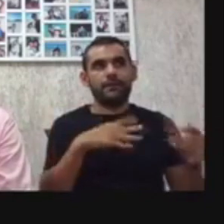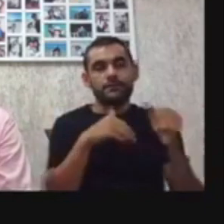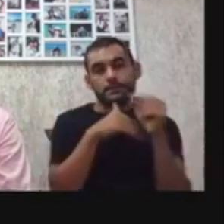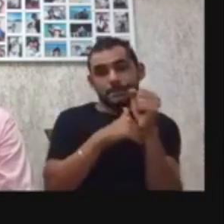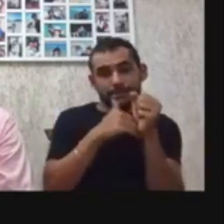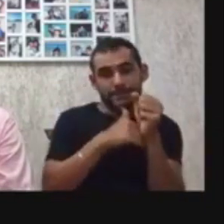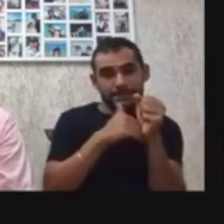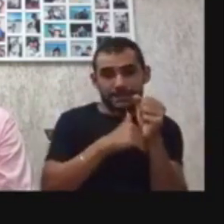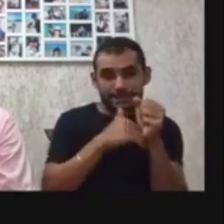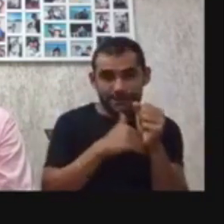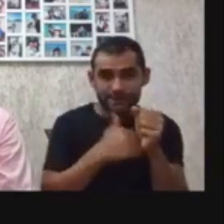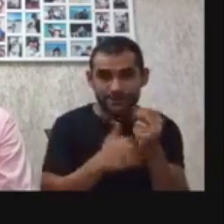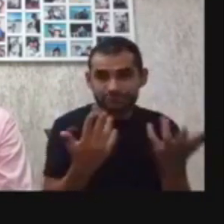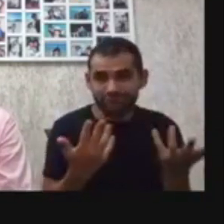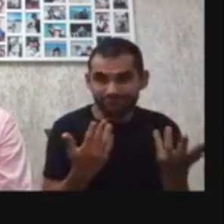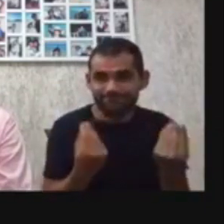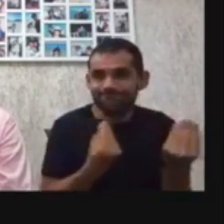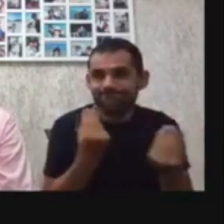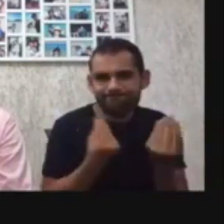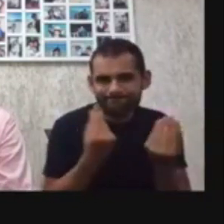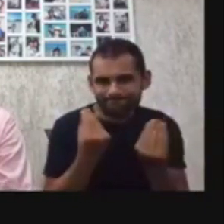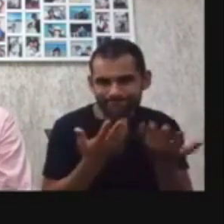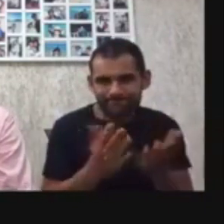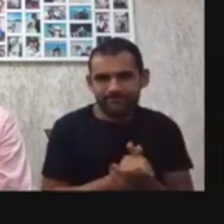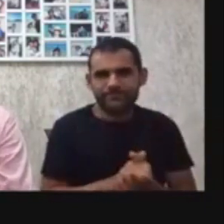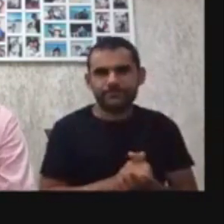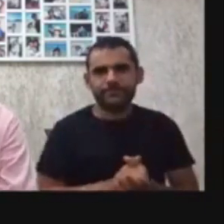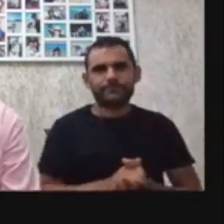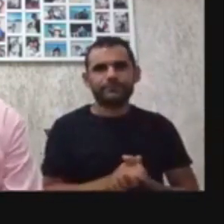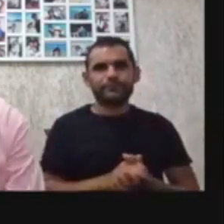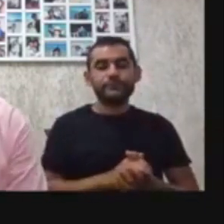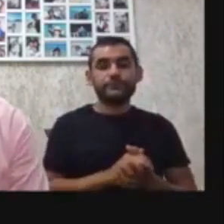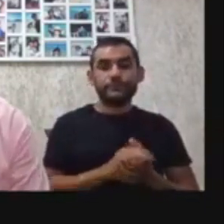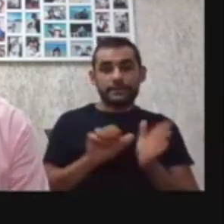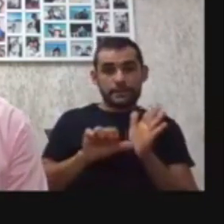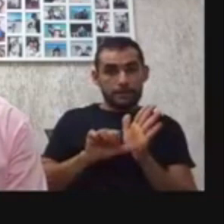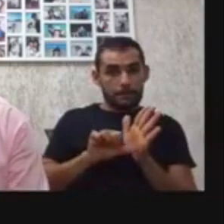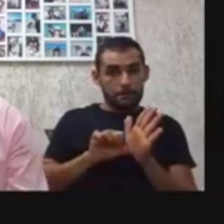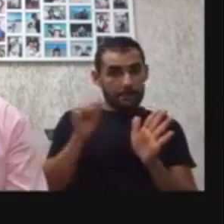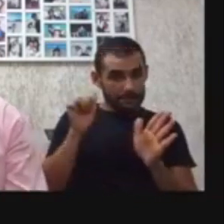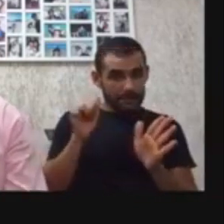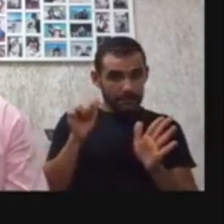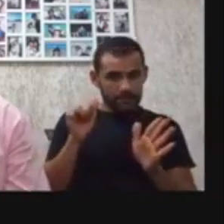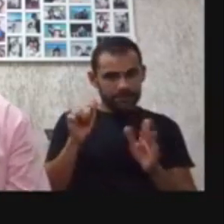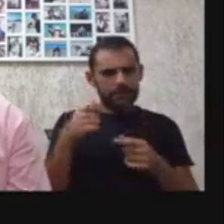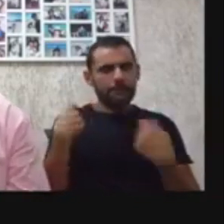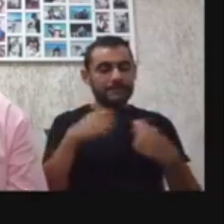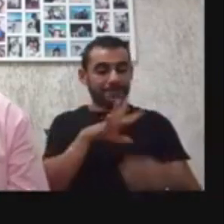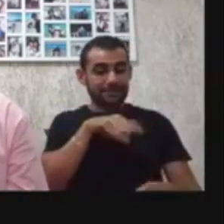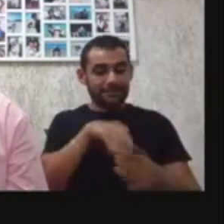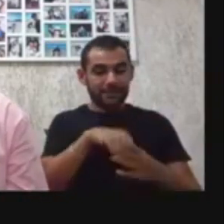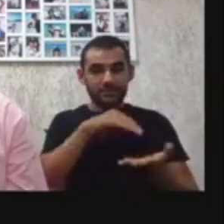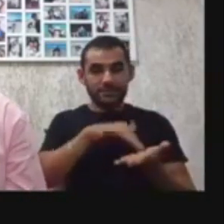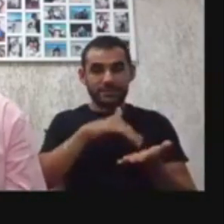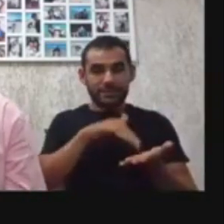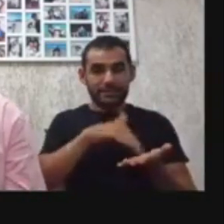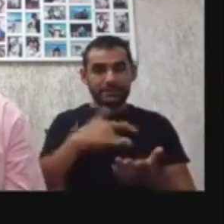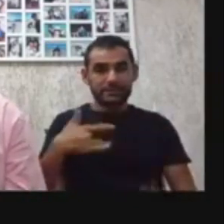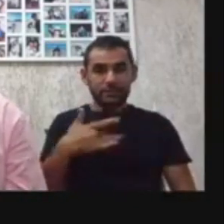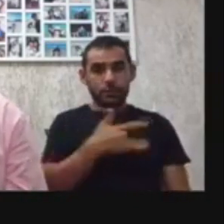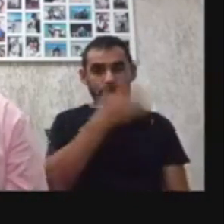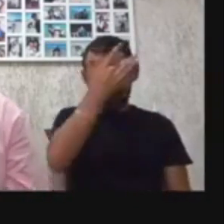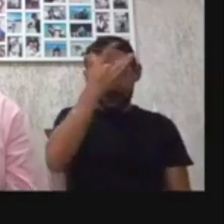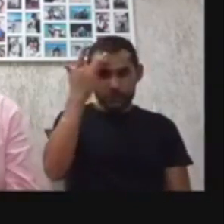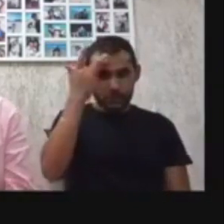limitado o atendimento para esse cidadão? Adriano, primeiro a gente tem que ter dentro da Secretaria de Saúde uma pasta, uma